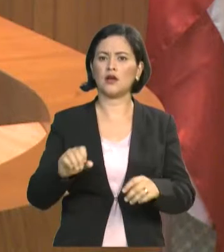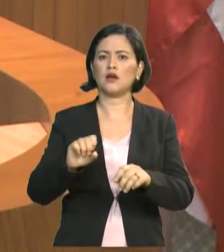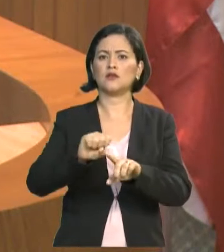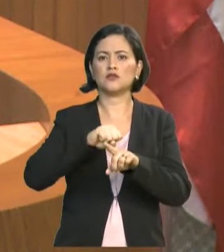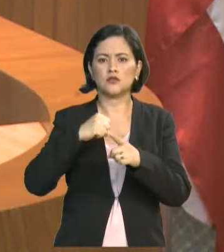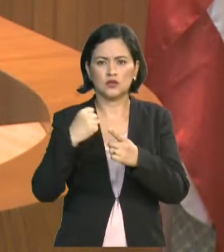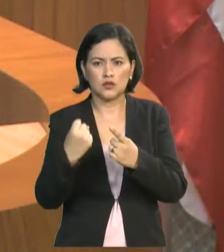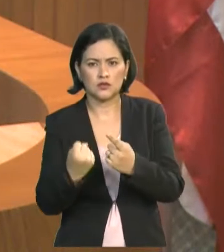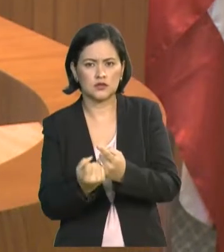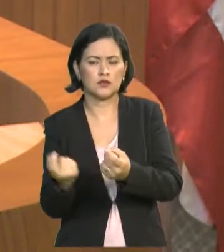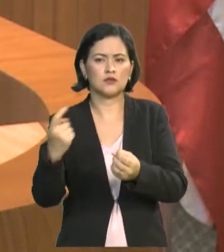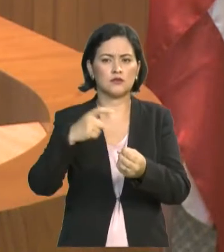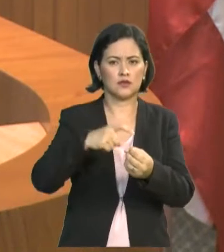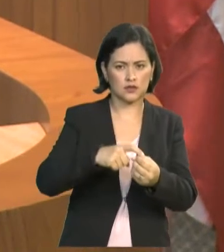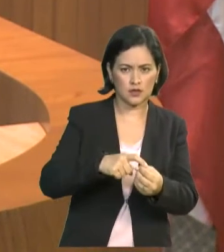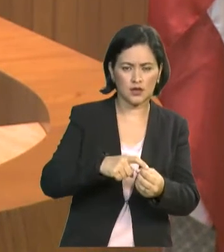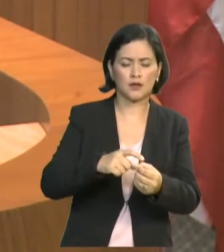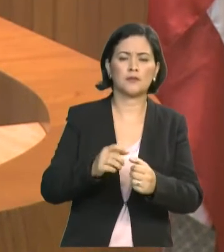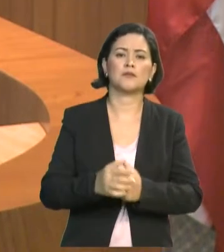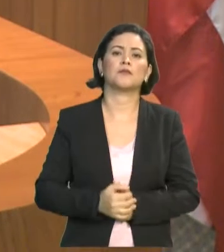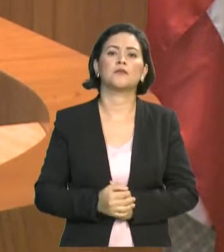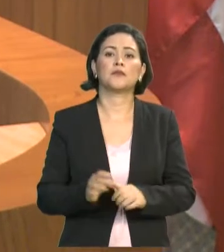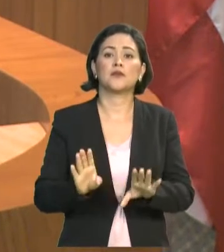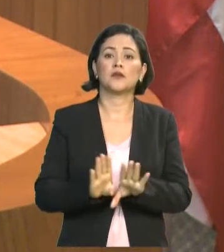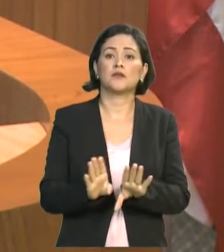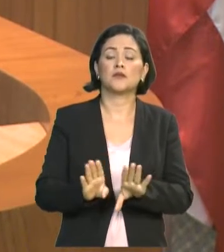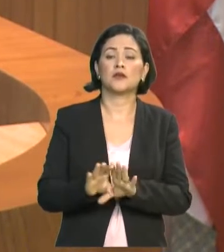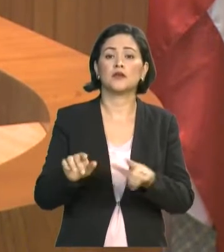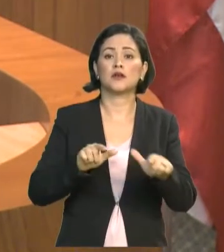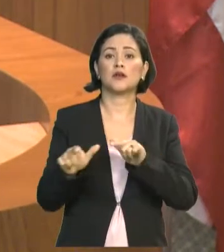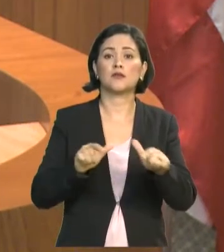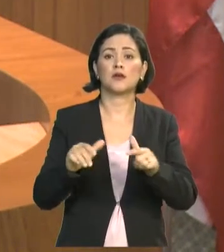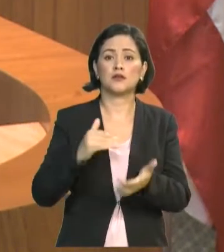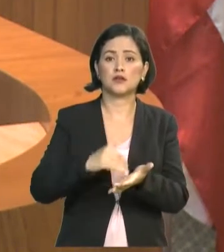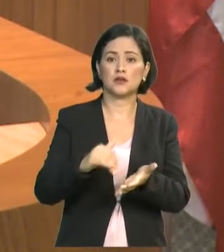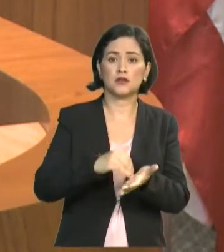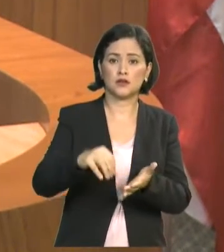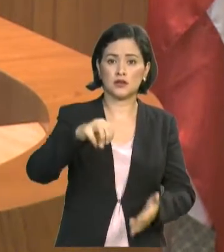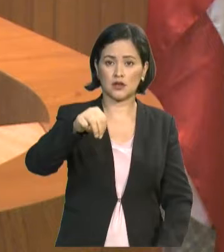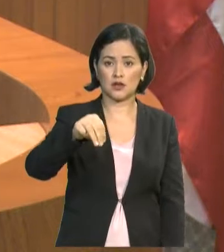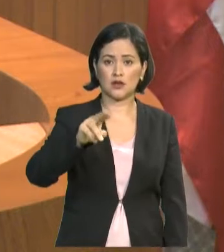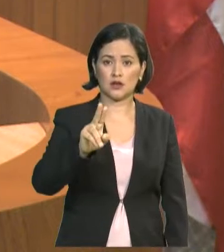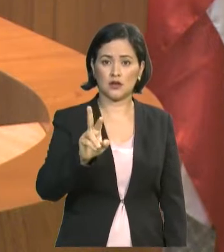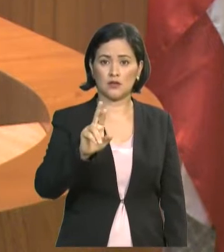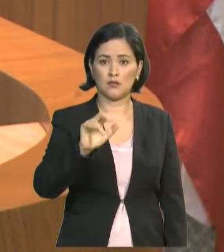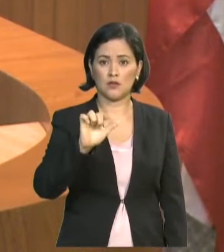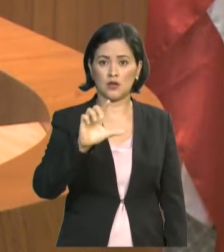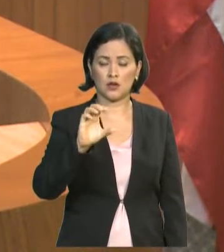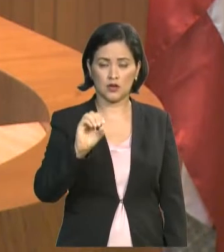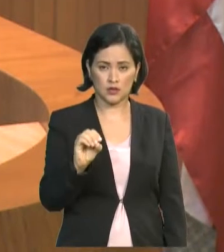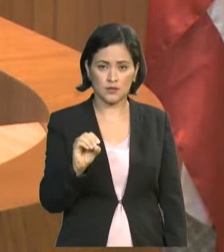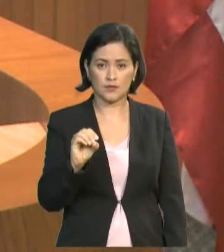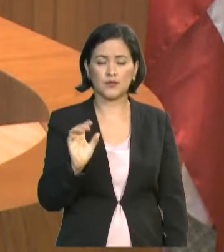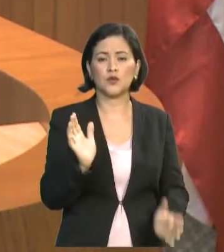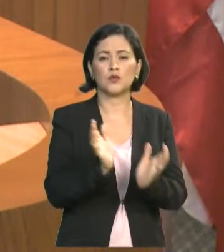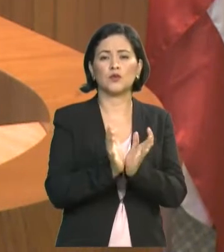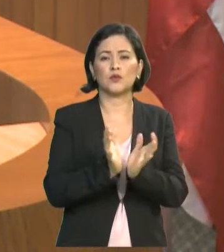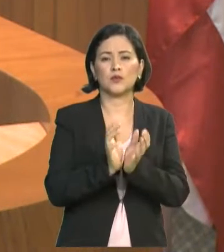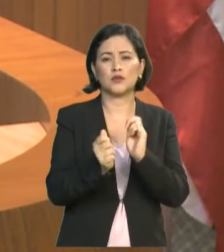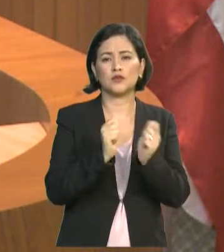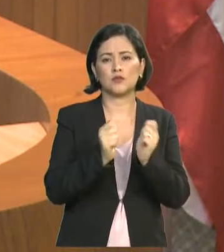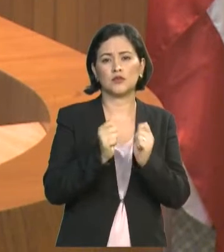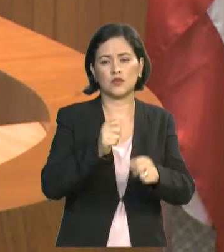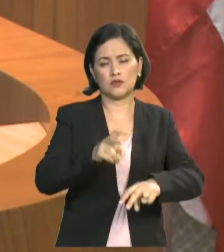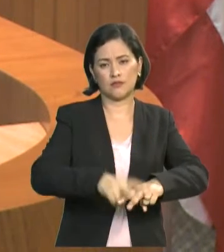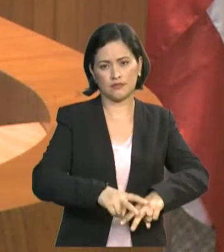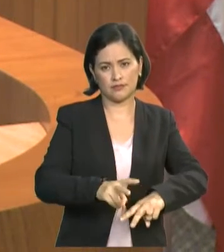Maranhão, destacar o trabalho do secretário Murilo Andrade, de toda a sua equipe de gestão penitenciária.